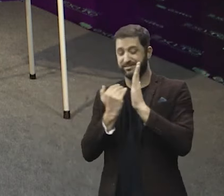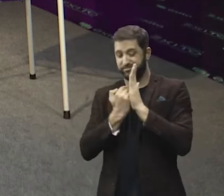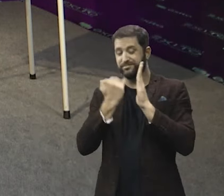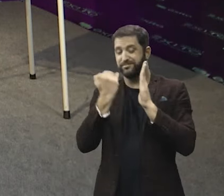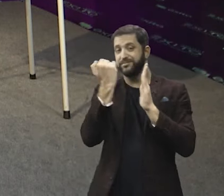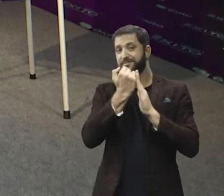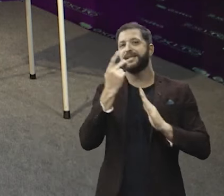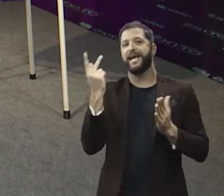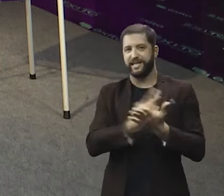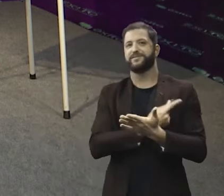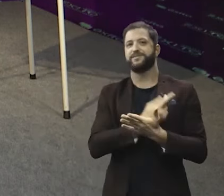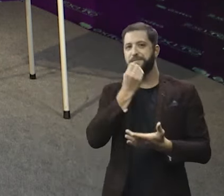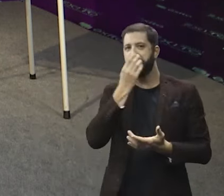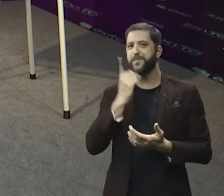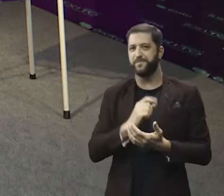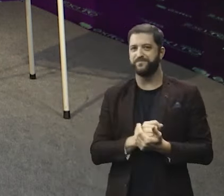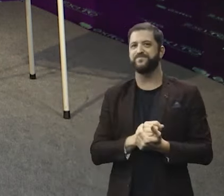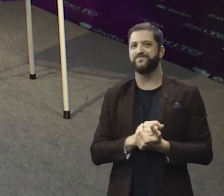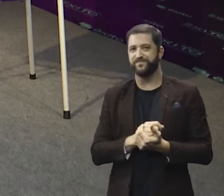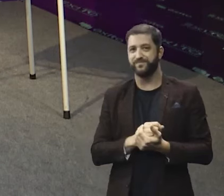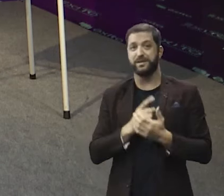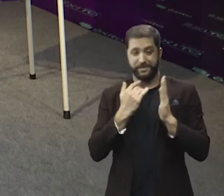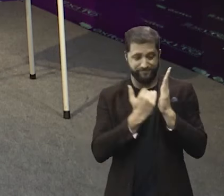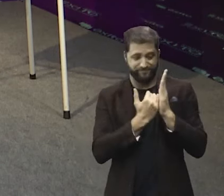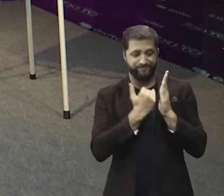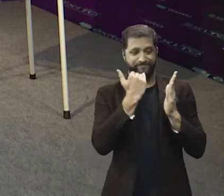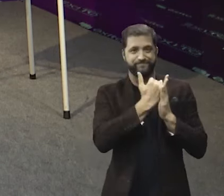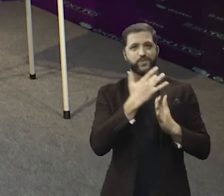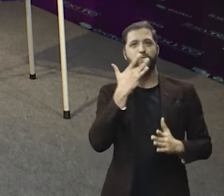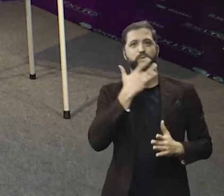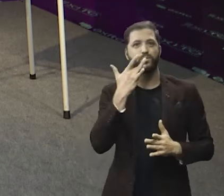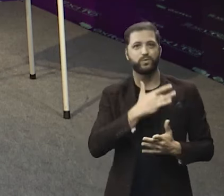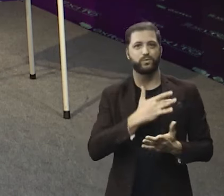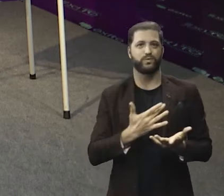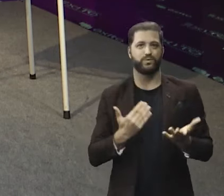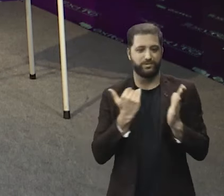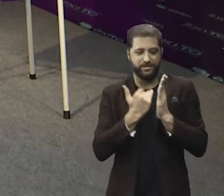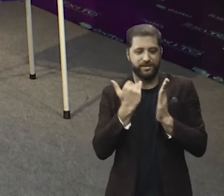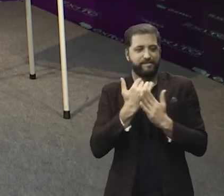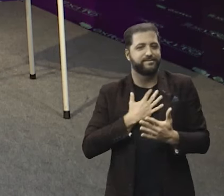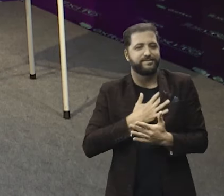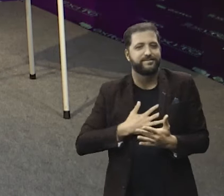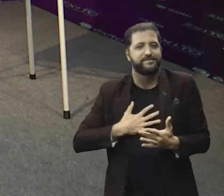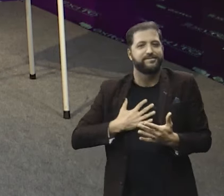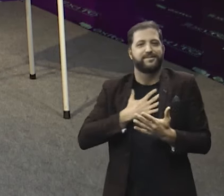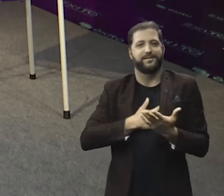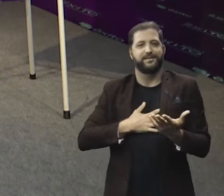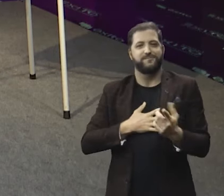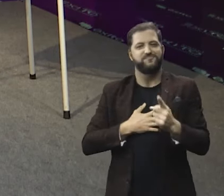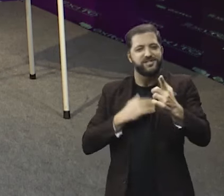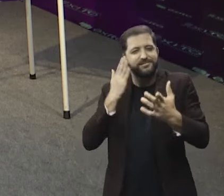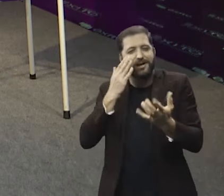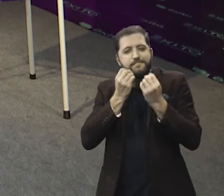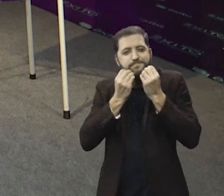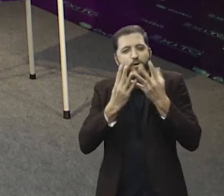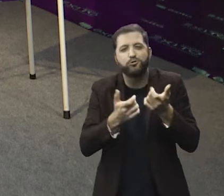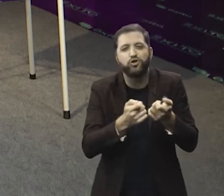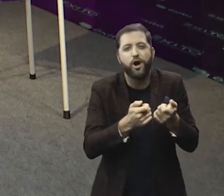no excesso é porque é gostoso é bom você que tá aí me ouvindo sabe o quanto que é bom o